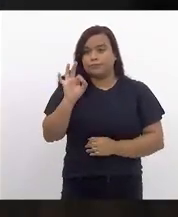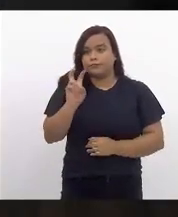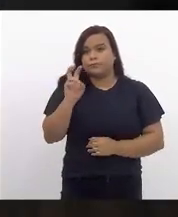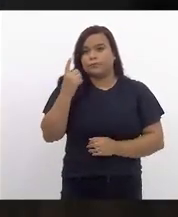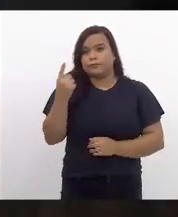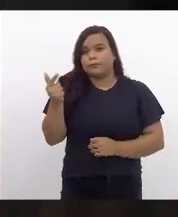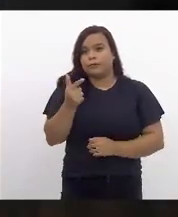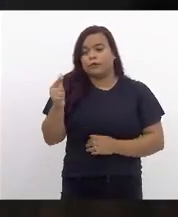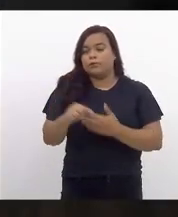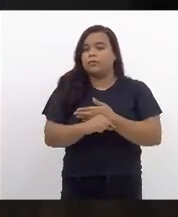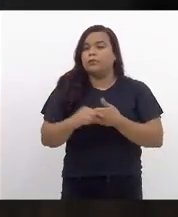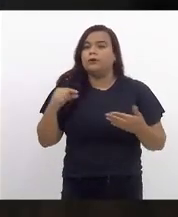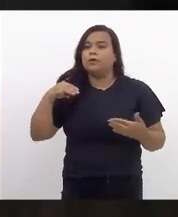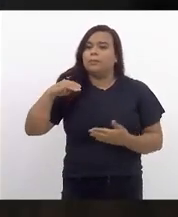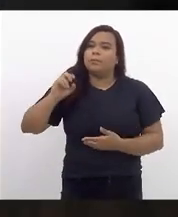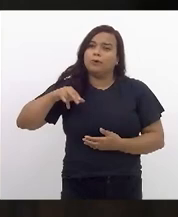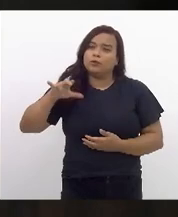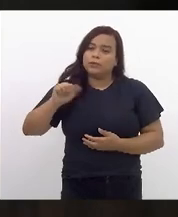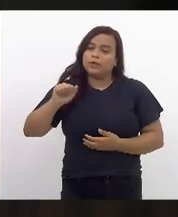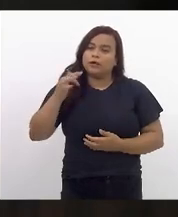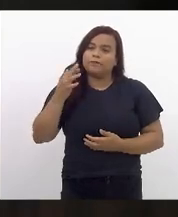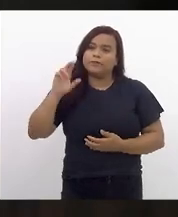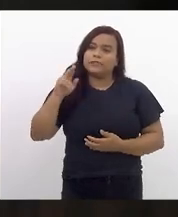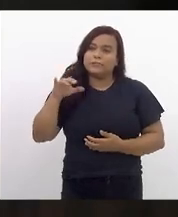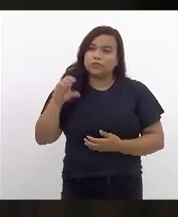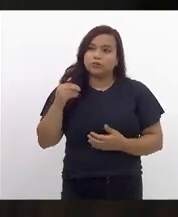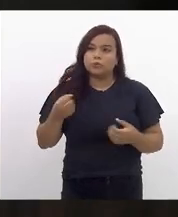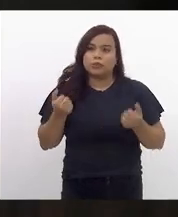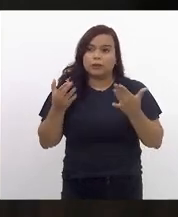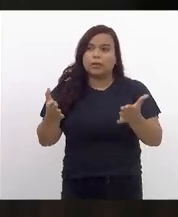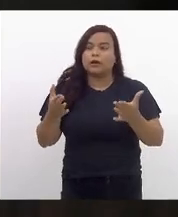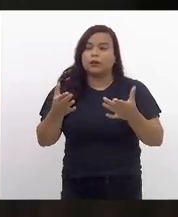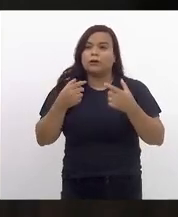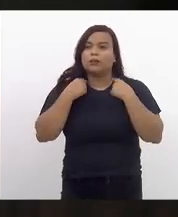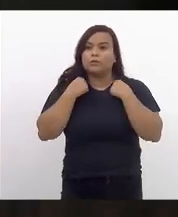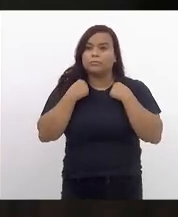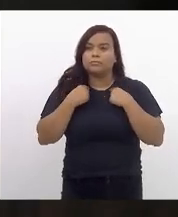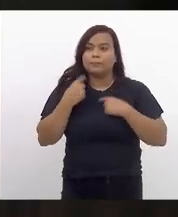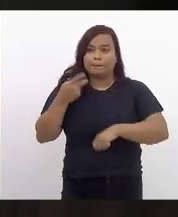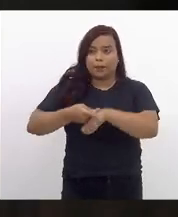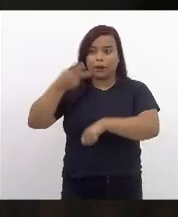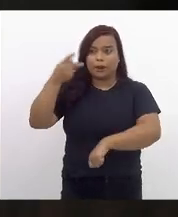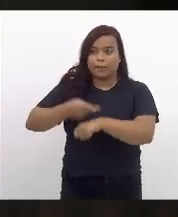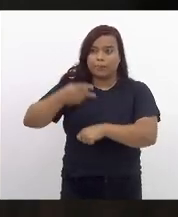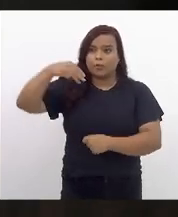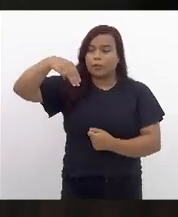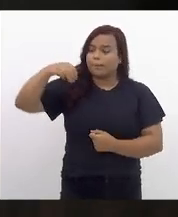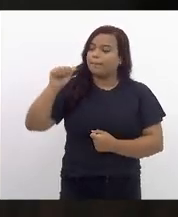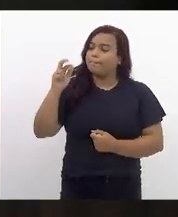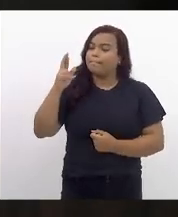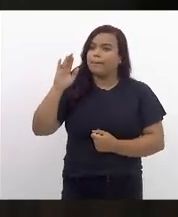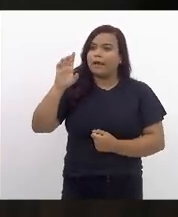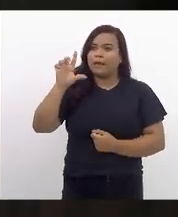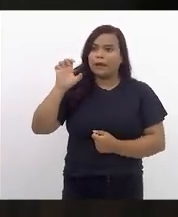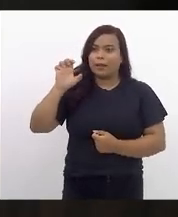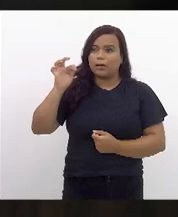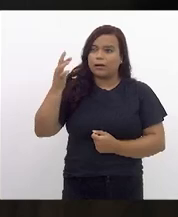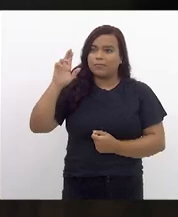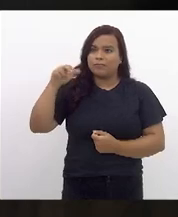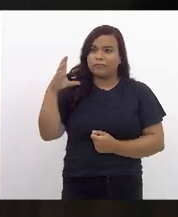autoria da deputada Mônica Francisco, que concede medalha, perdão, concede prêmio Marielle Franco a Nancy